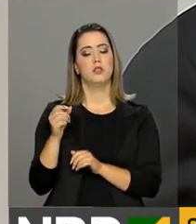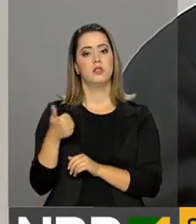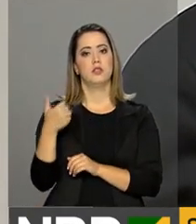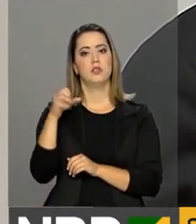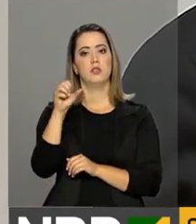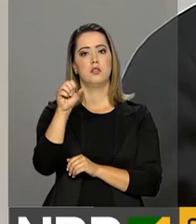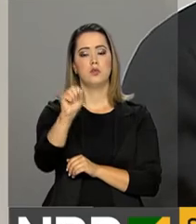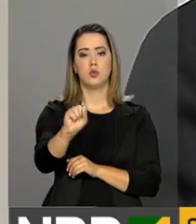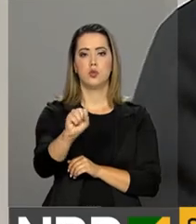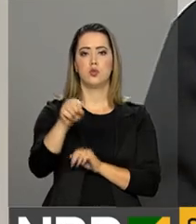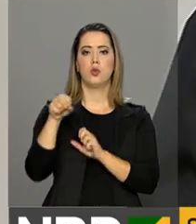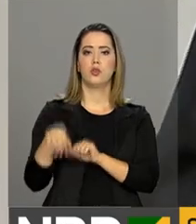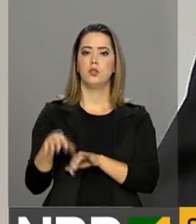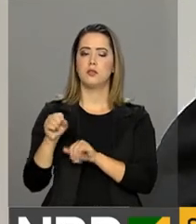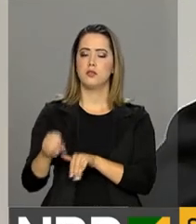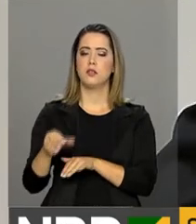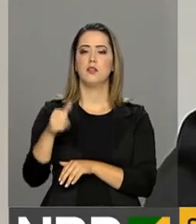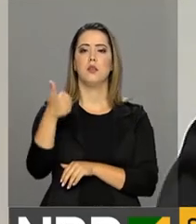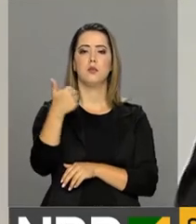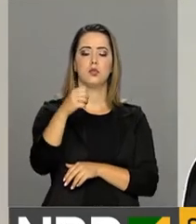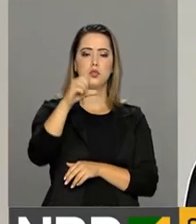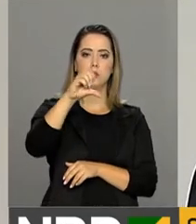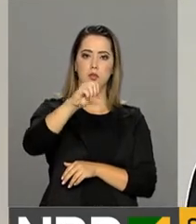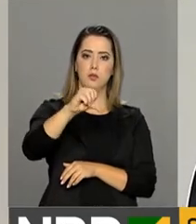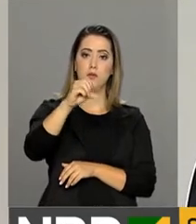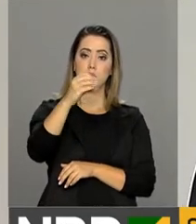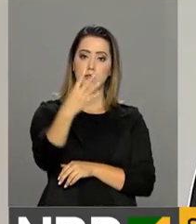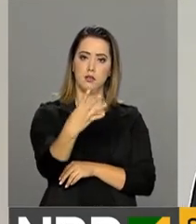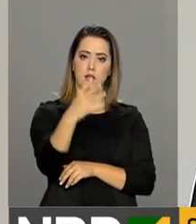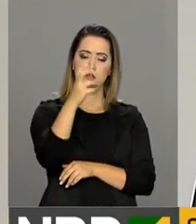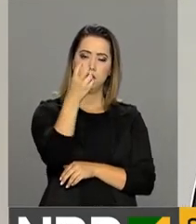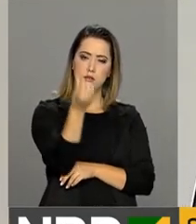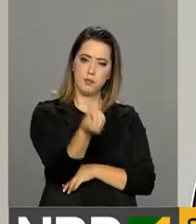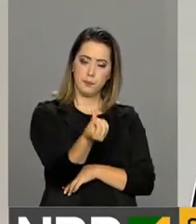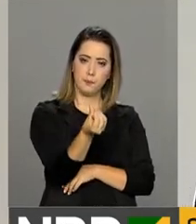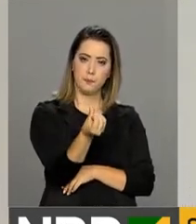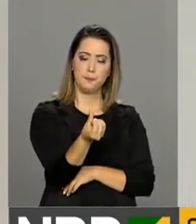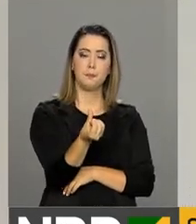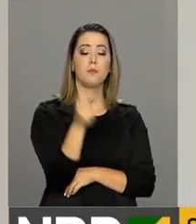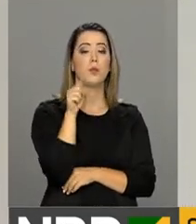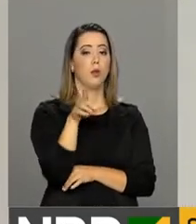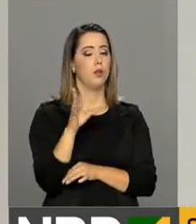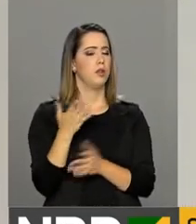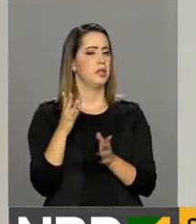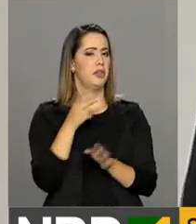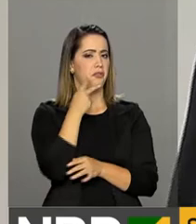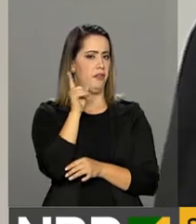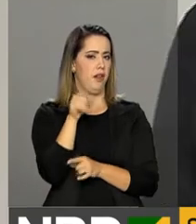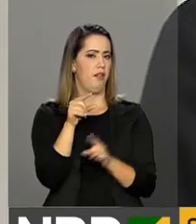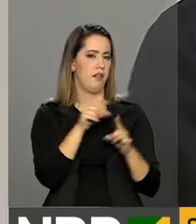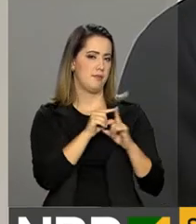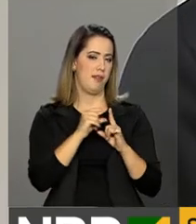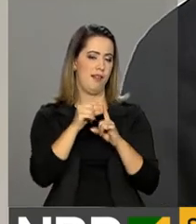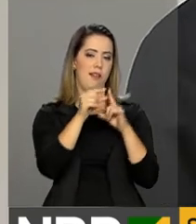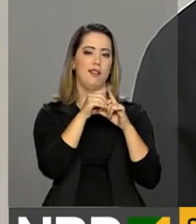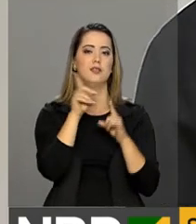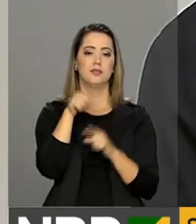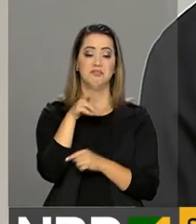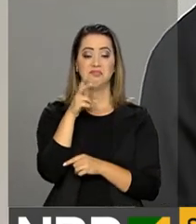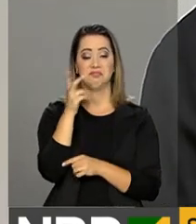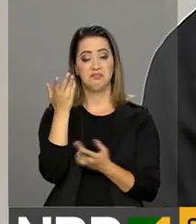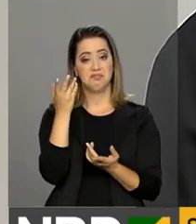1946 a constituinte de 45 46 que os seus dizeres bem curioso mais uma vez